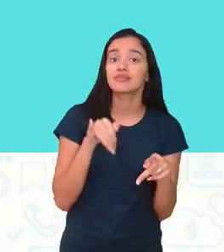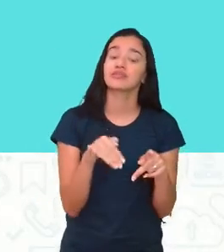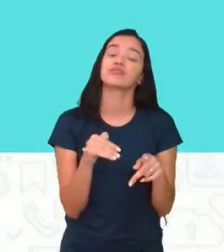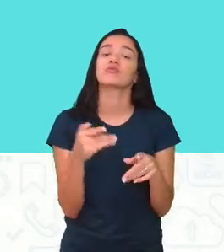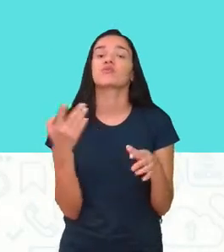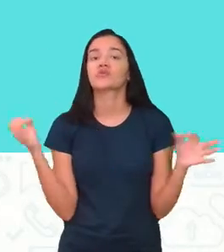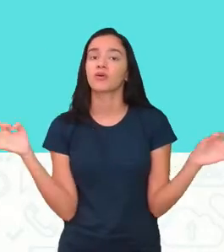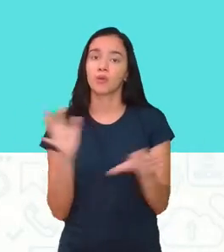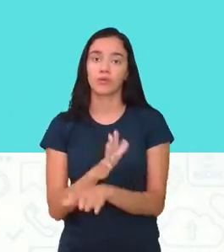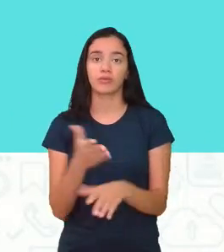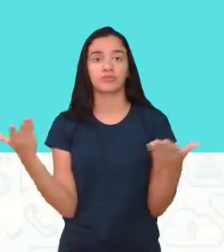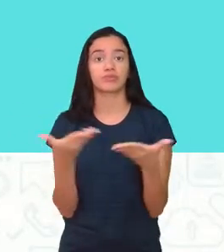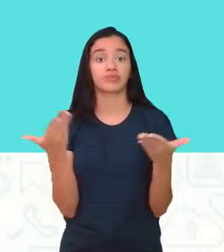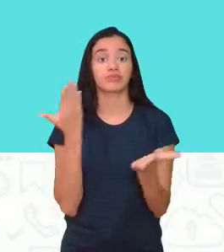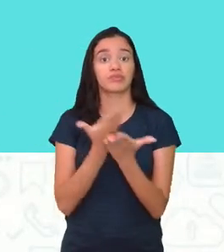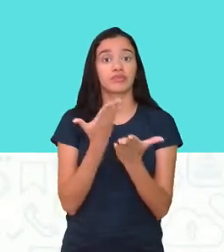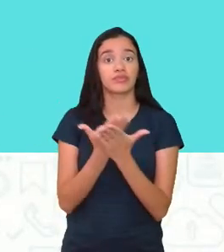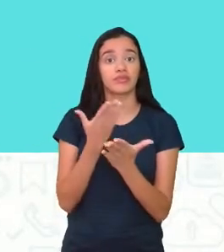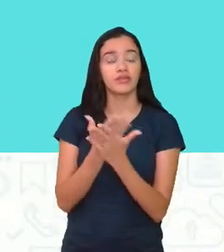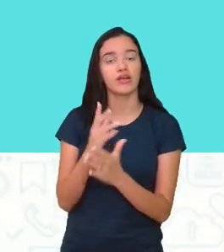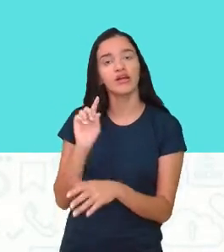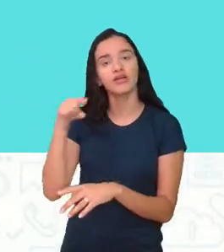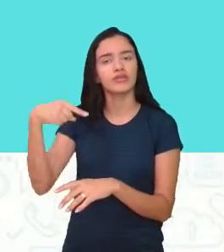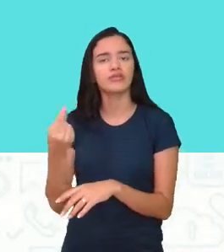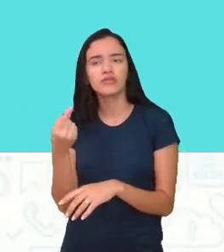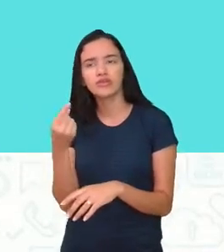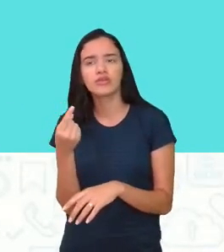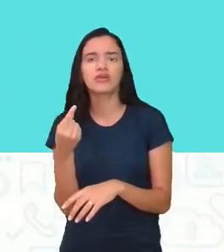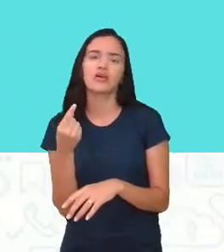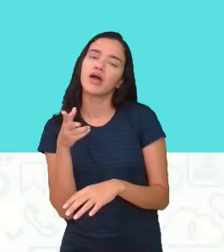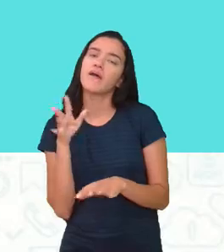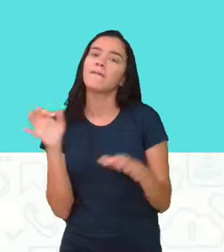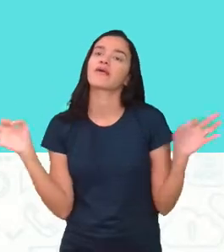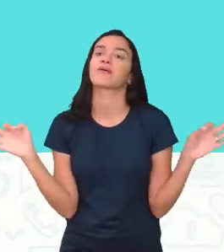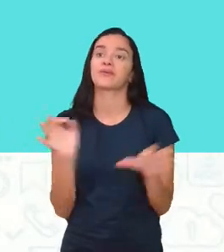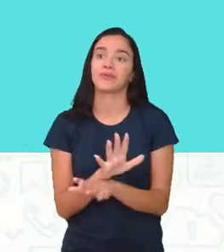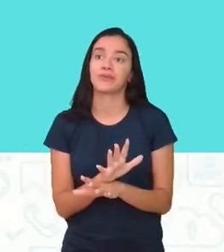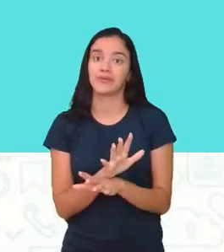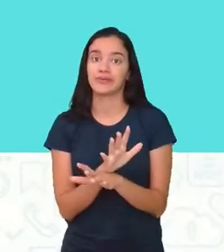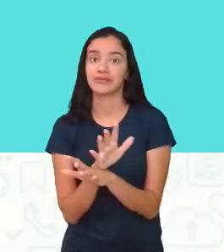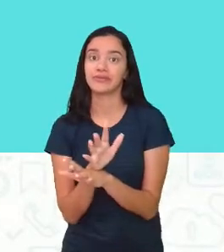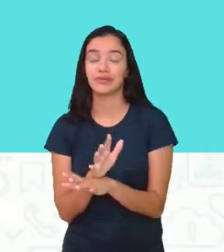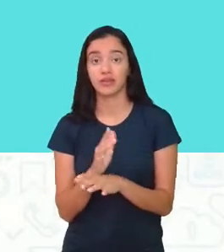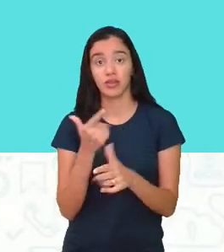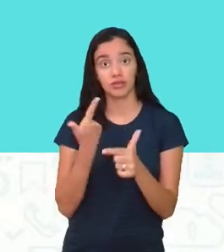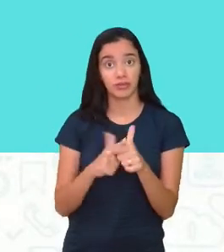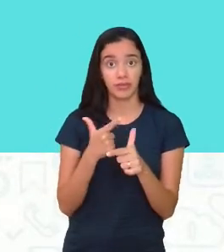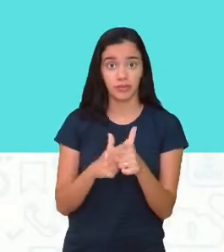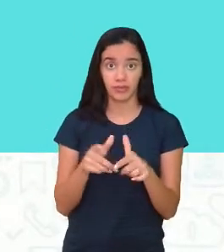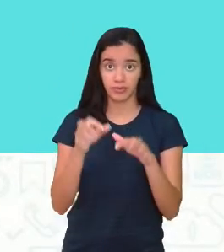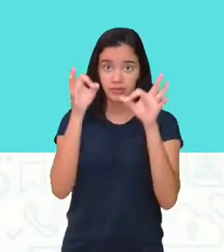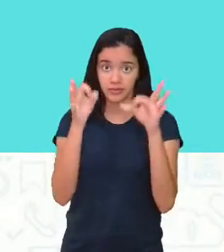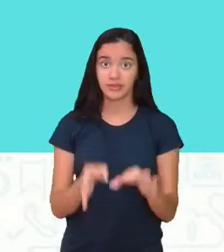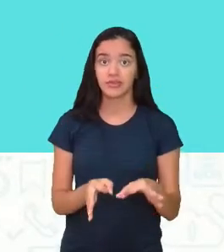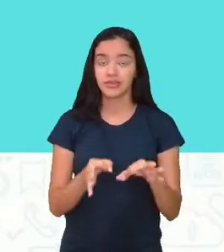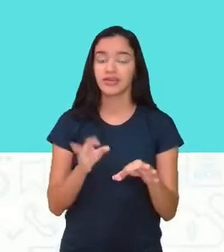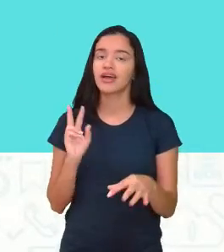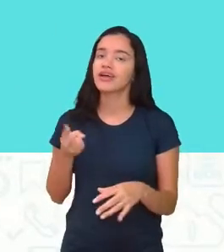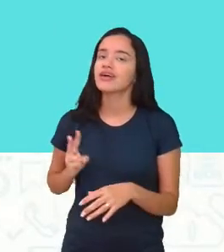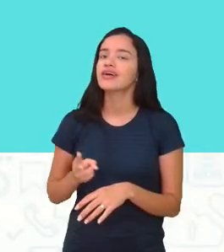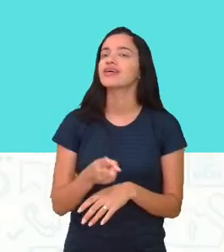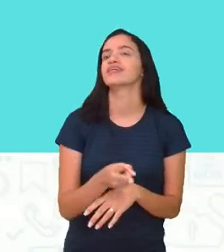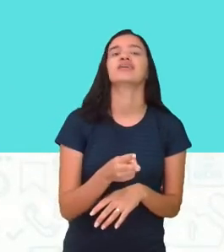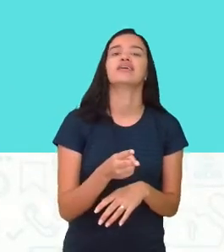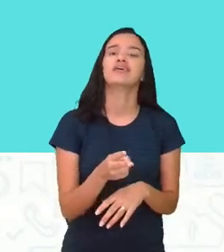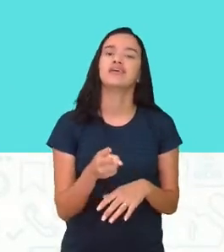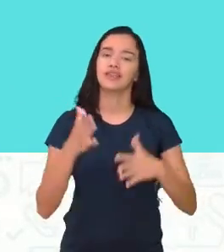concluir hoje, na aula que vem a gente tira um pedacinho para concluir essa aula, não tem problema. Tá certo? A gente dá conta disso